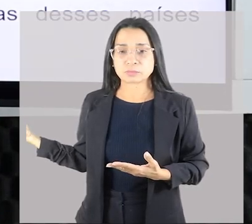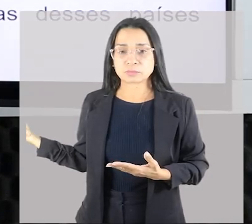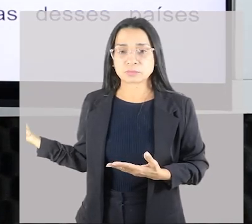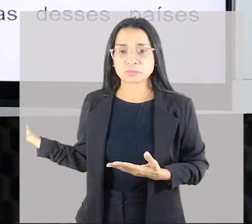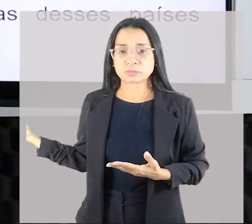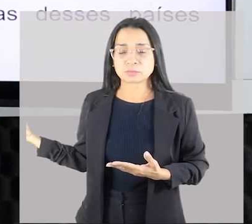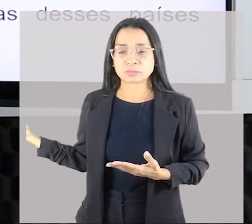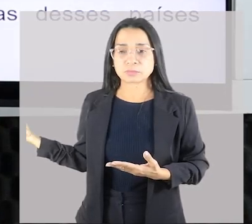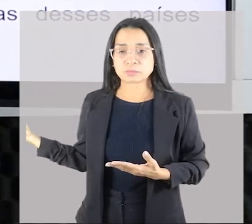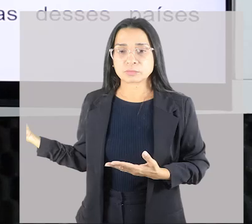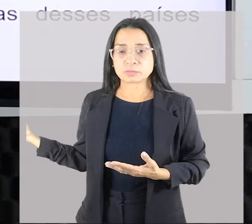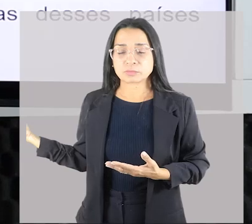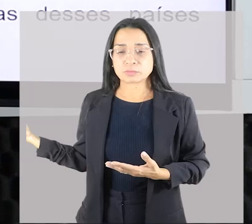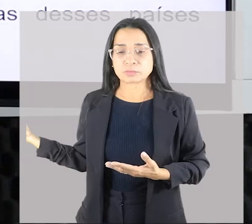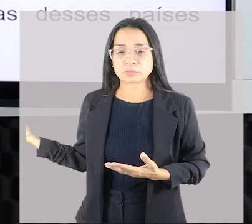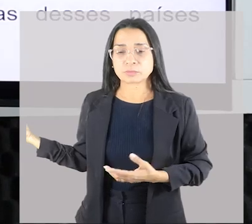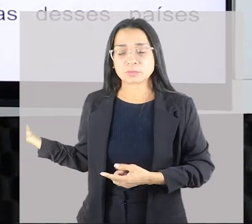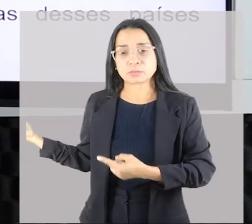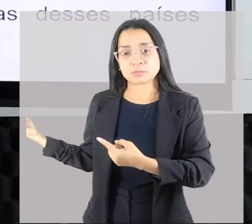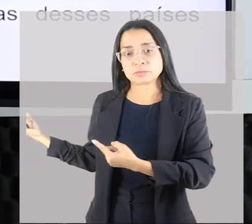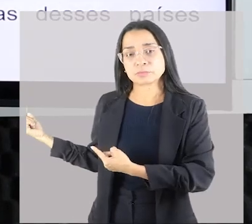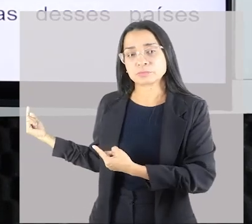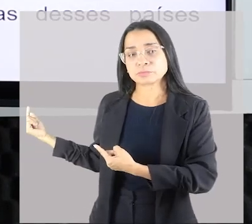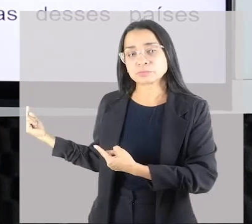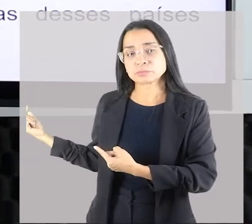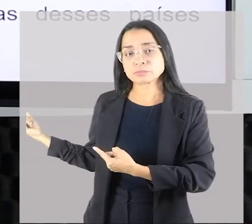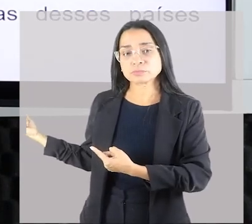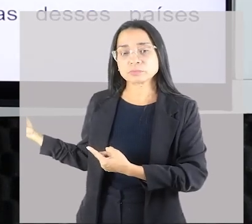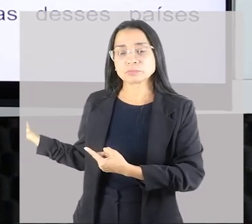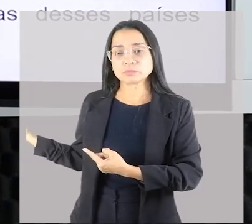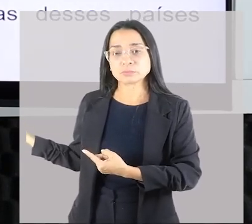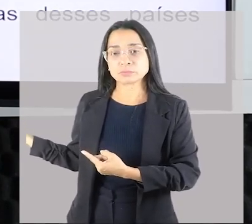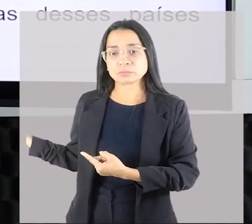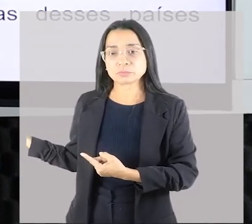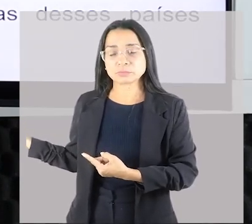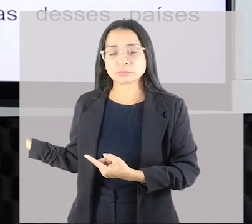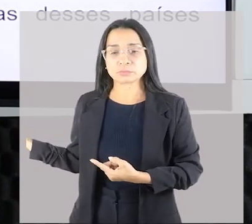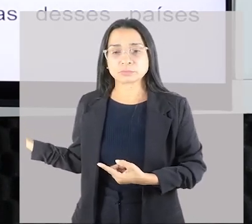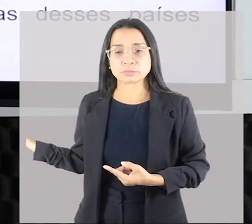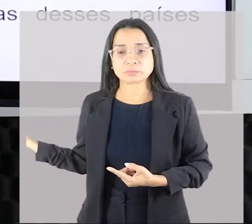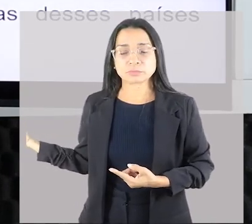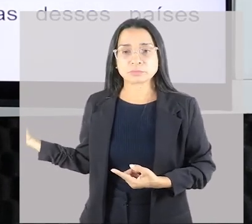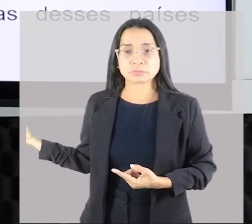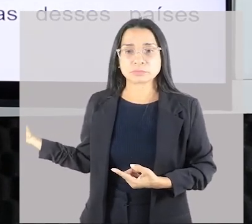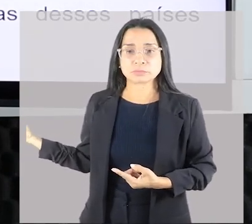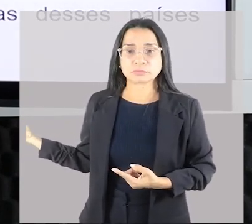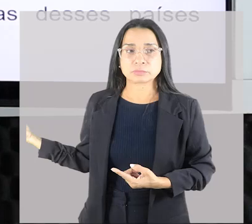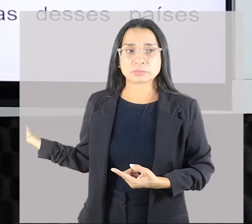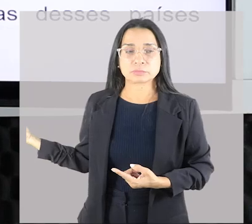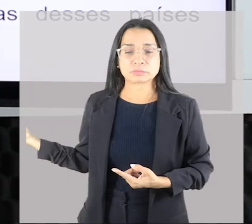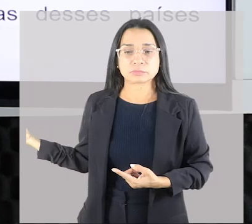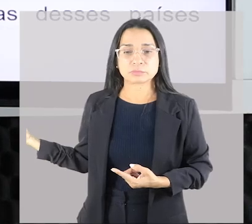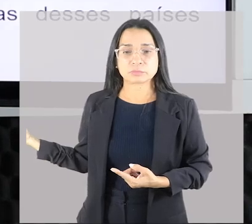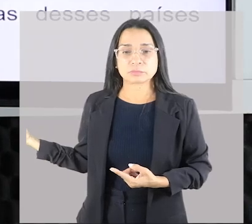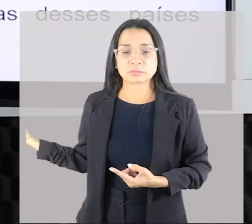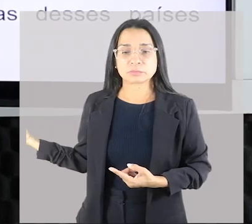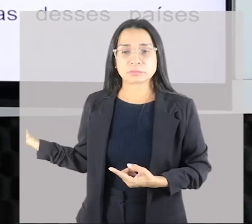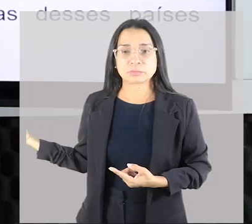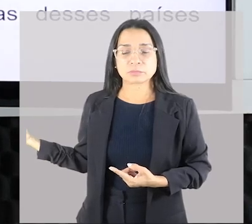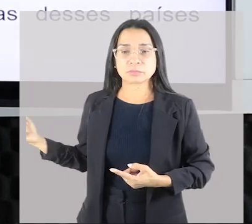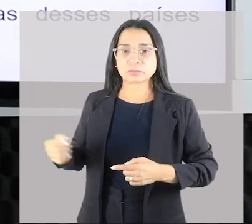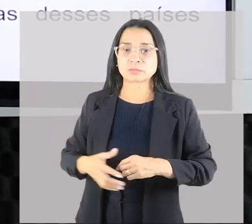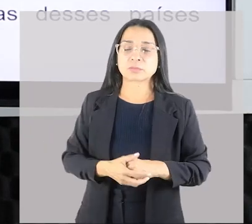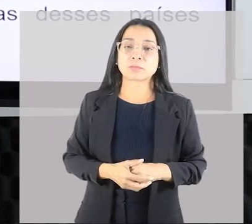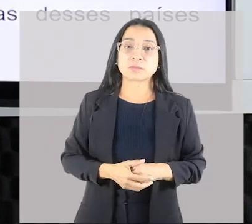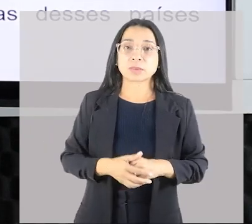que apoiou o Brexit estava na Inglaterra. Isso reavivou os sentimentos separatistas desses países frente à Inglaterra.